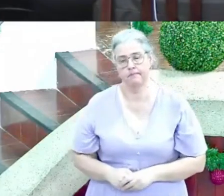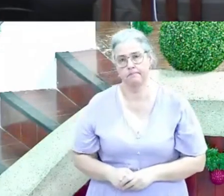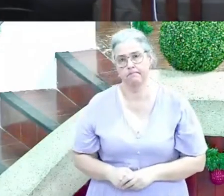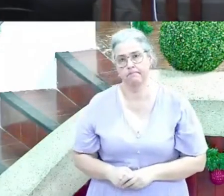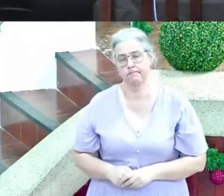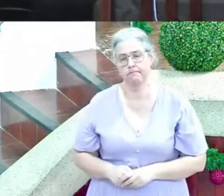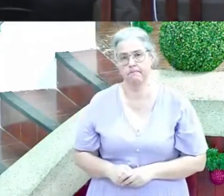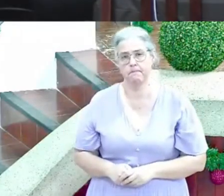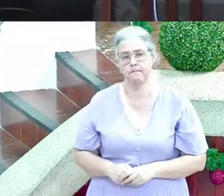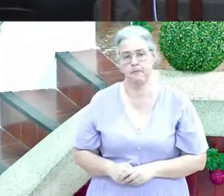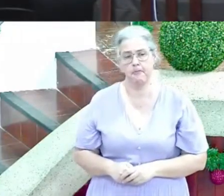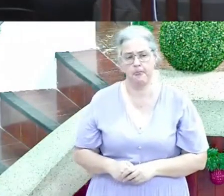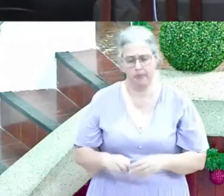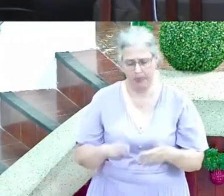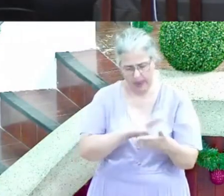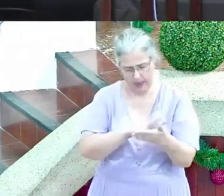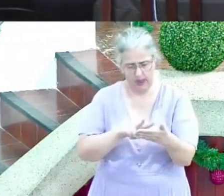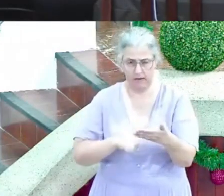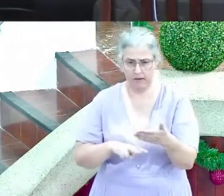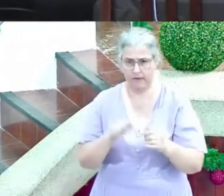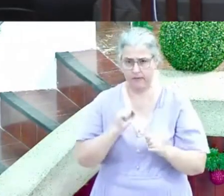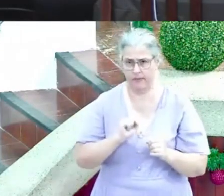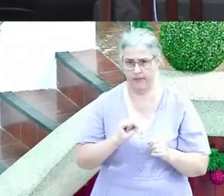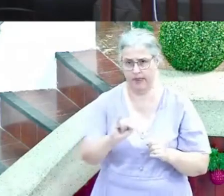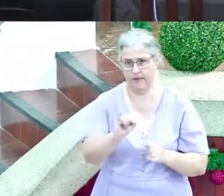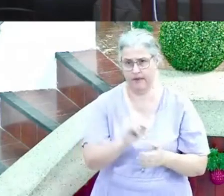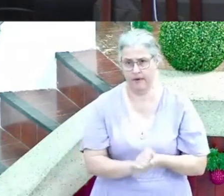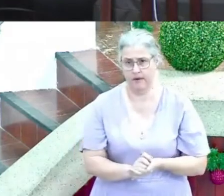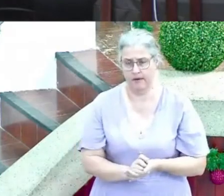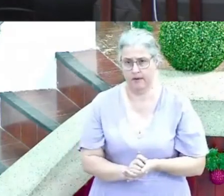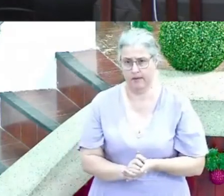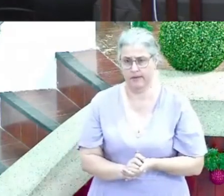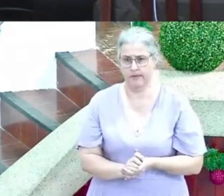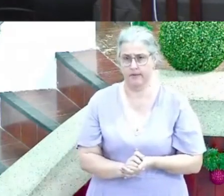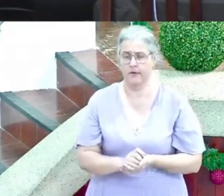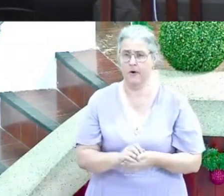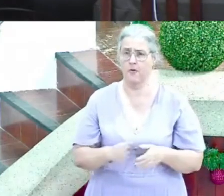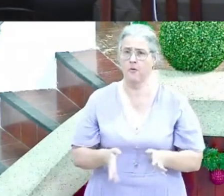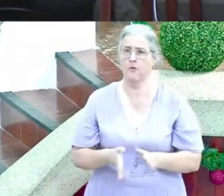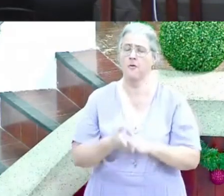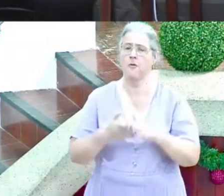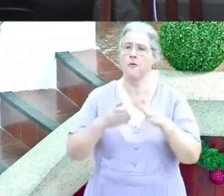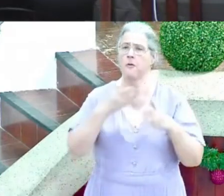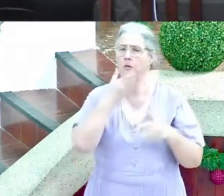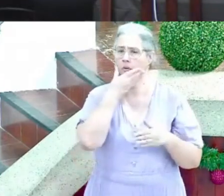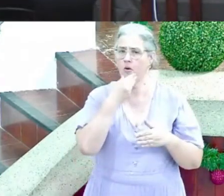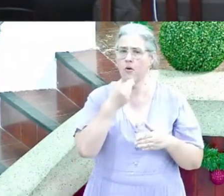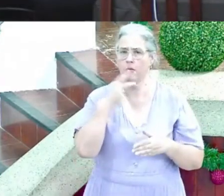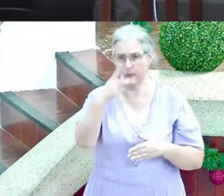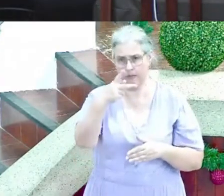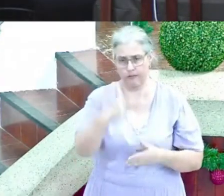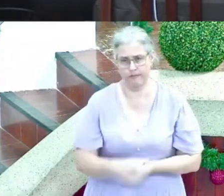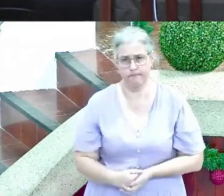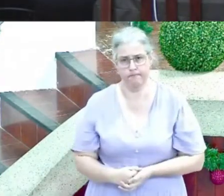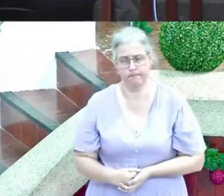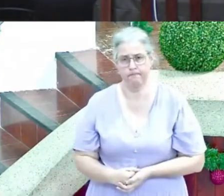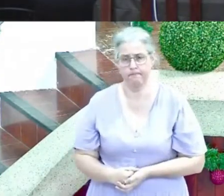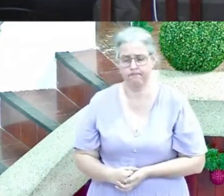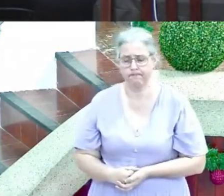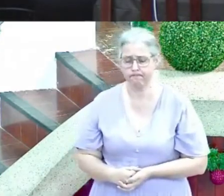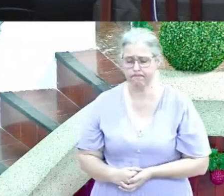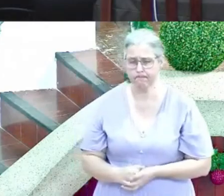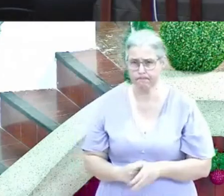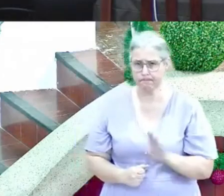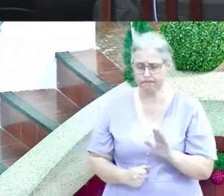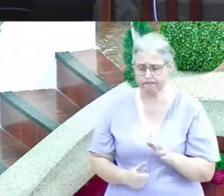Olhemos então para o livro do profeta Isaías, o grande profeta Isaías. O nosso texto,